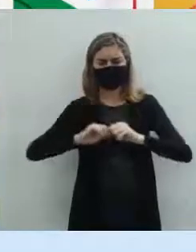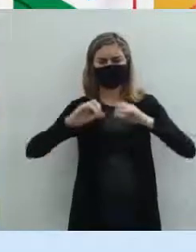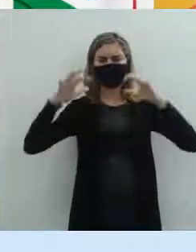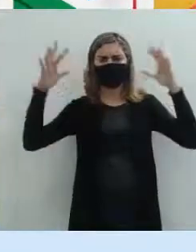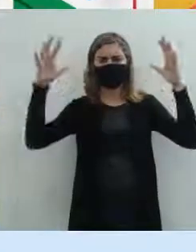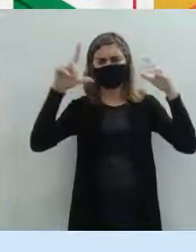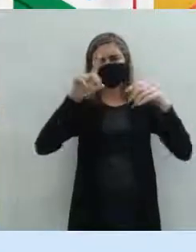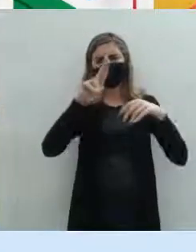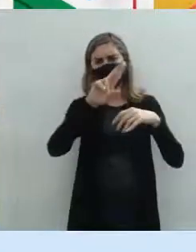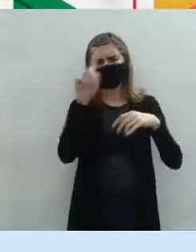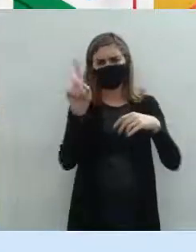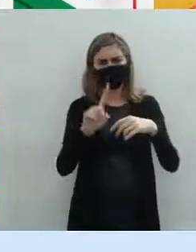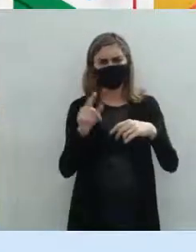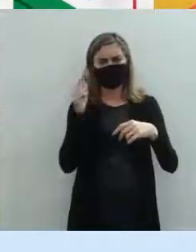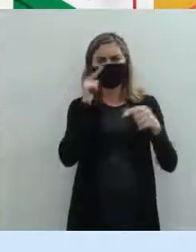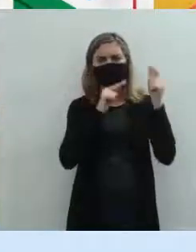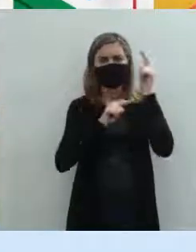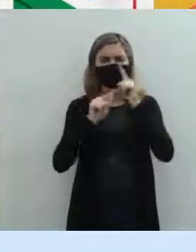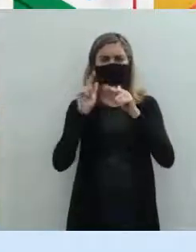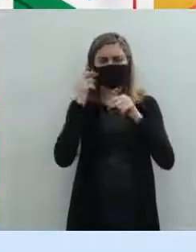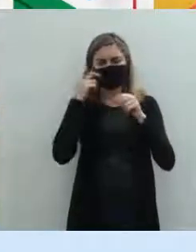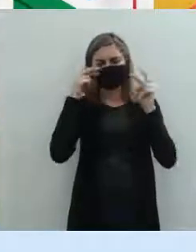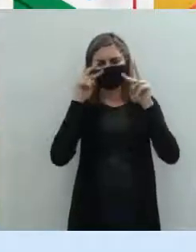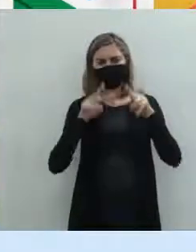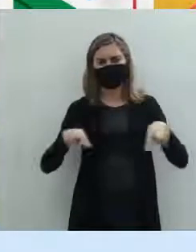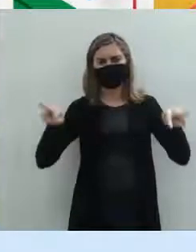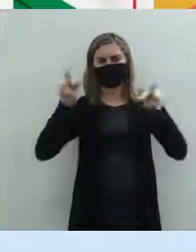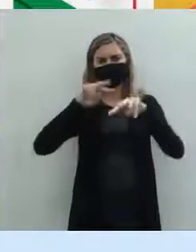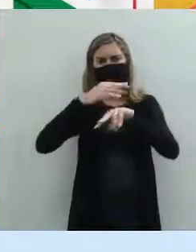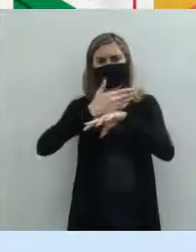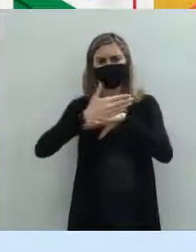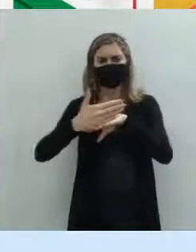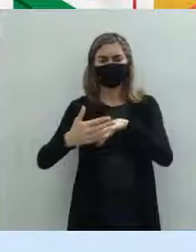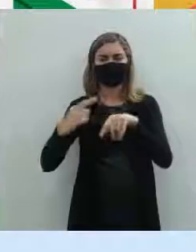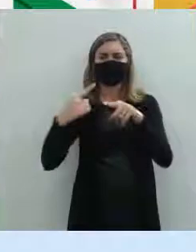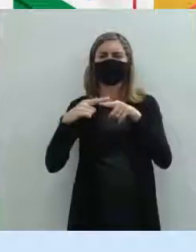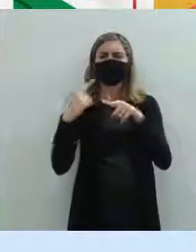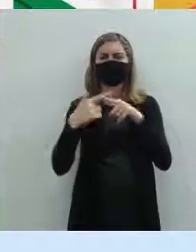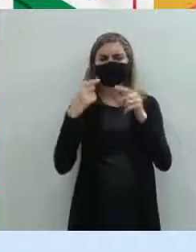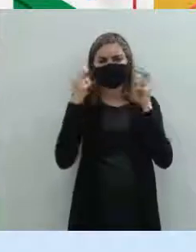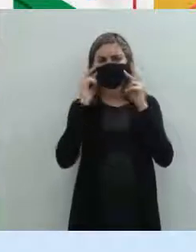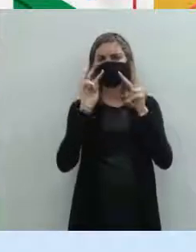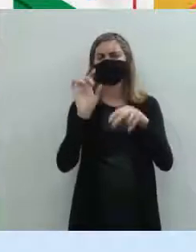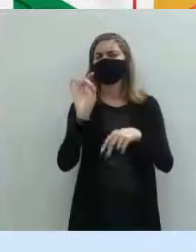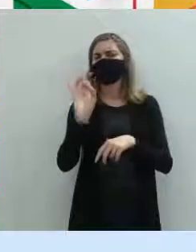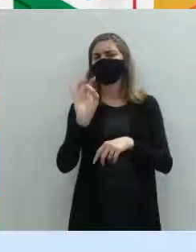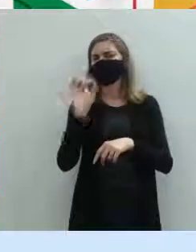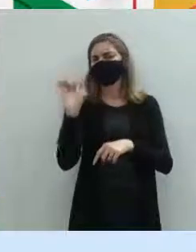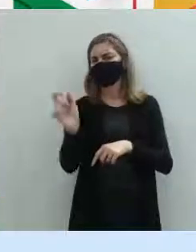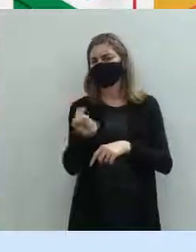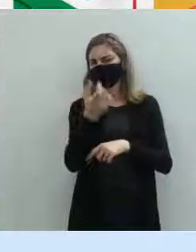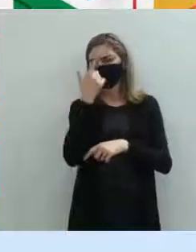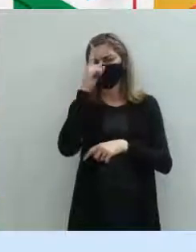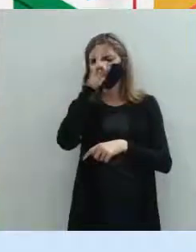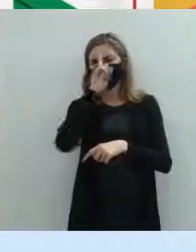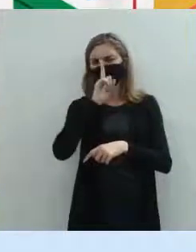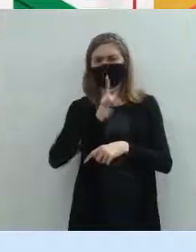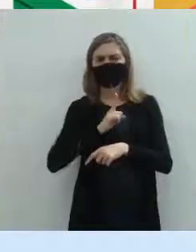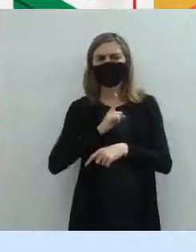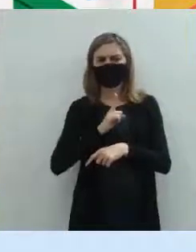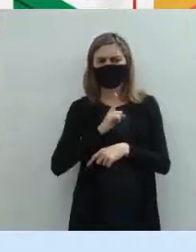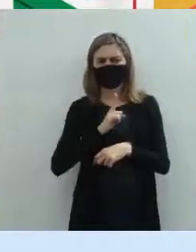luz. A gente consegue ver o branco. Por que vemos o sol amarelo? Vocês podem perguntar, né? Porque a